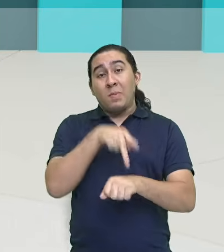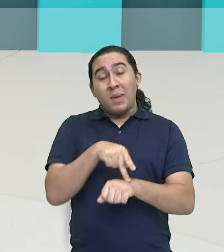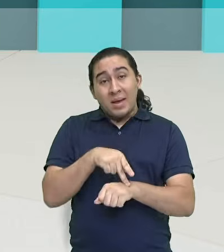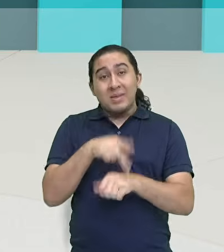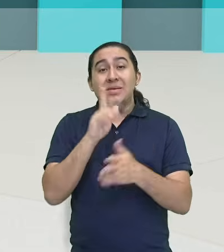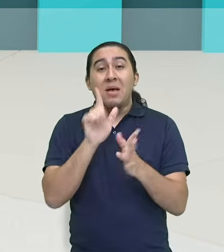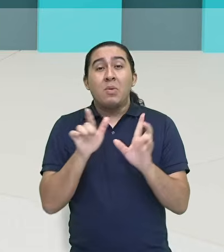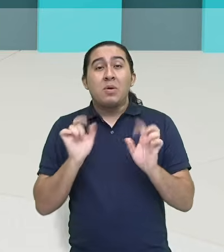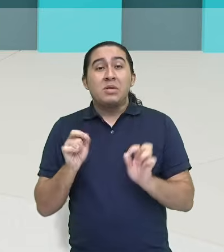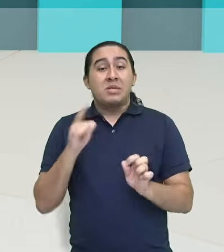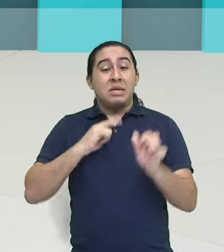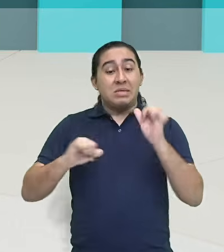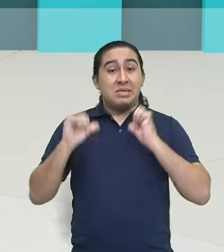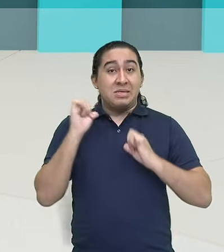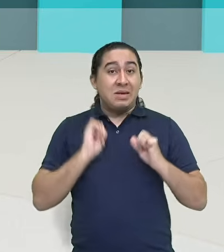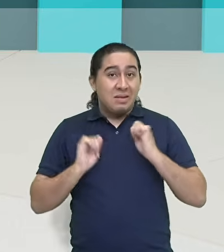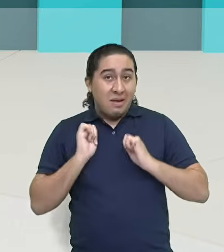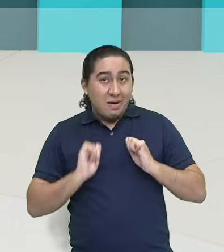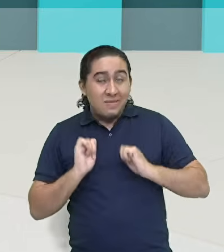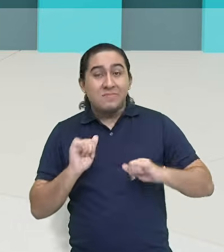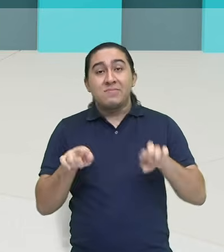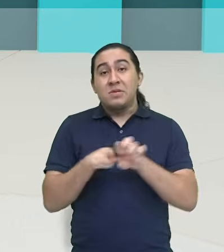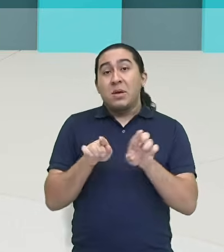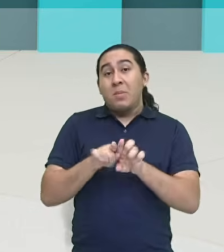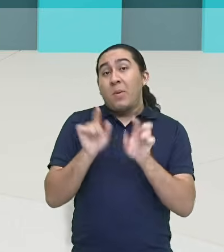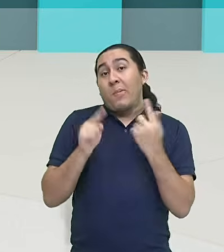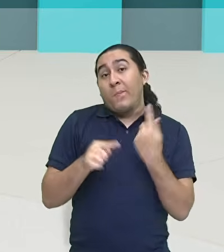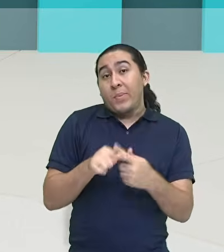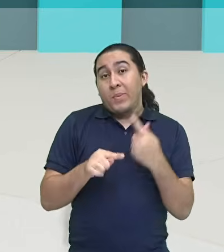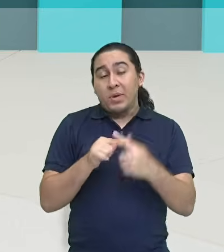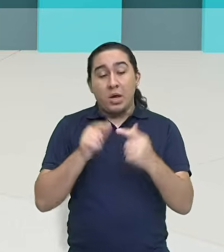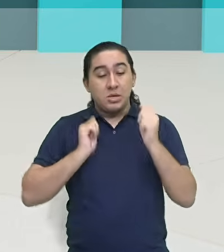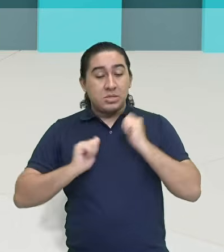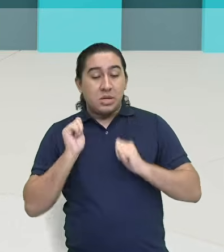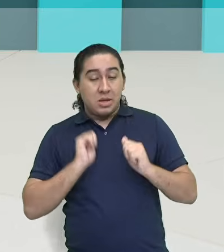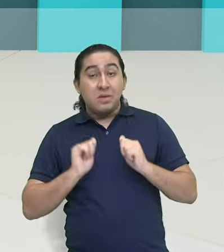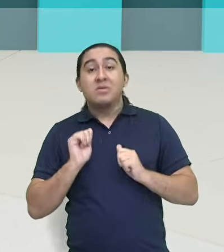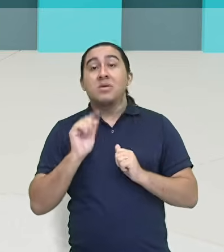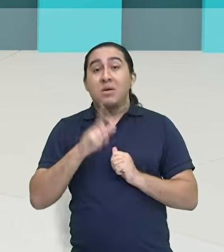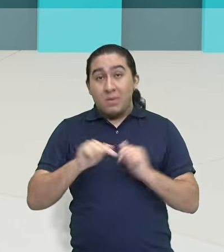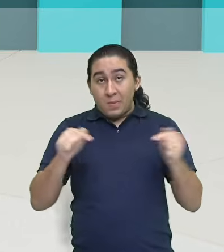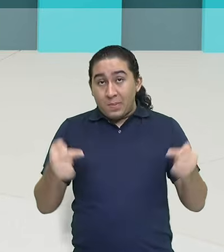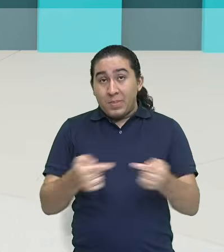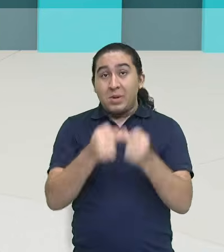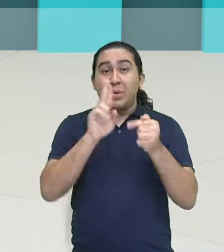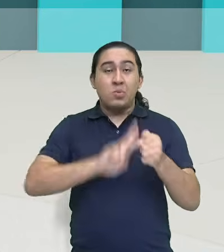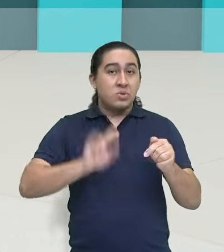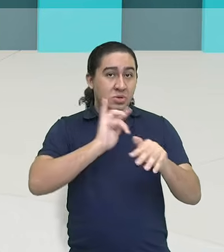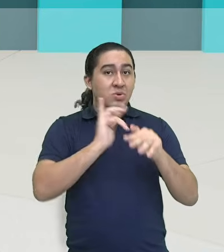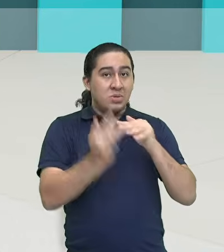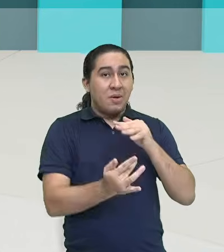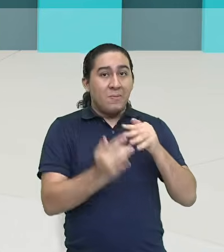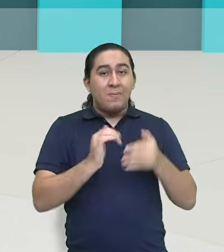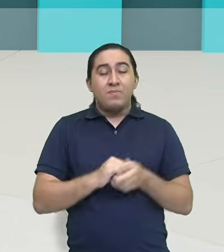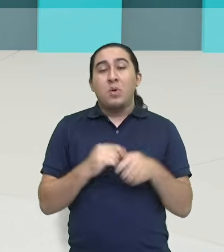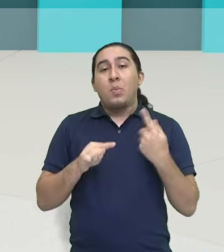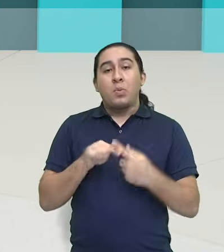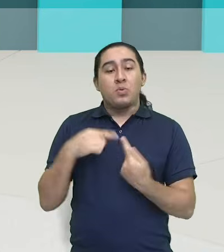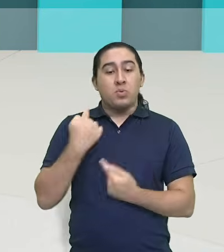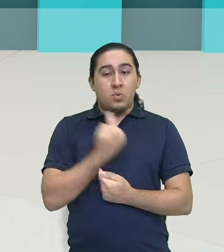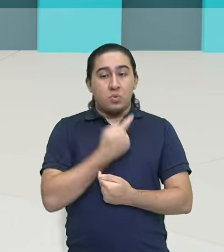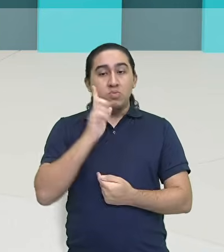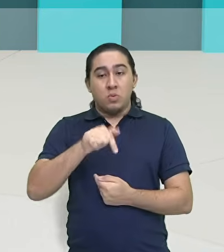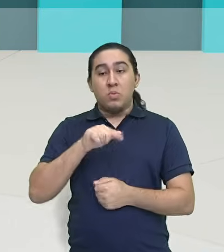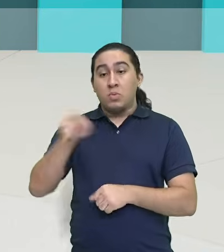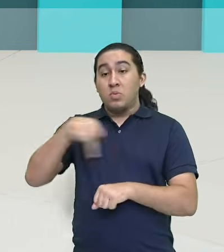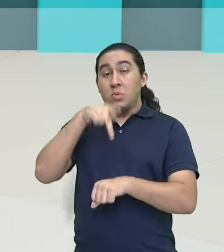mais ansiedade e uma das causas dessa situação tem a ver com o uso de redes sociais, já que nós somos um